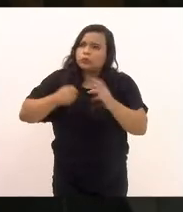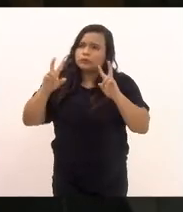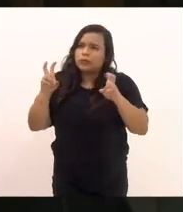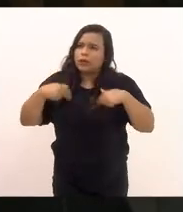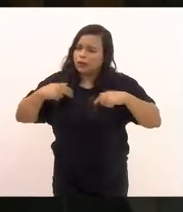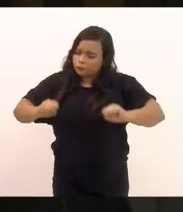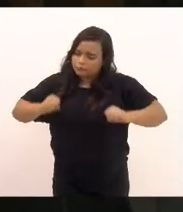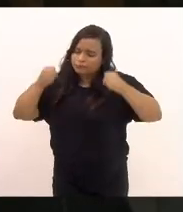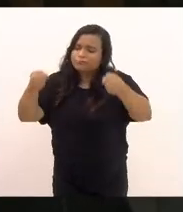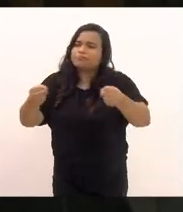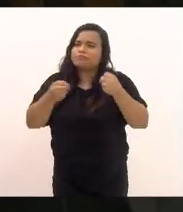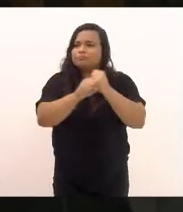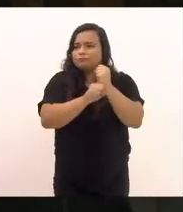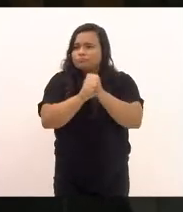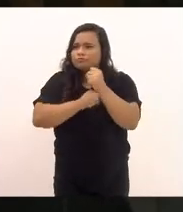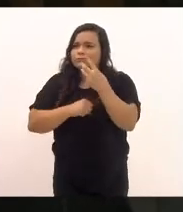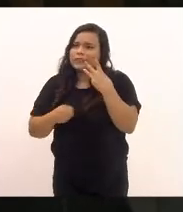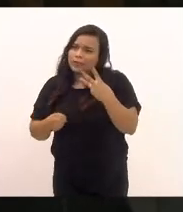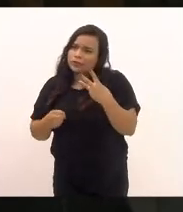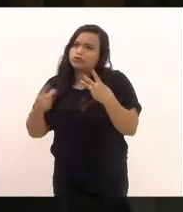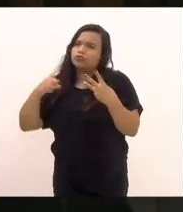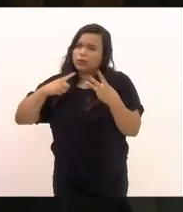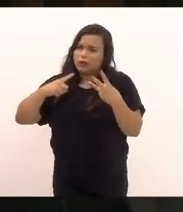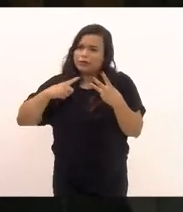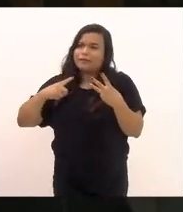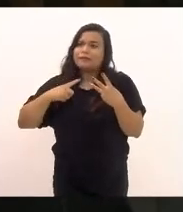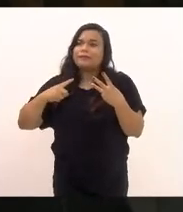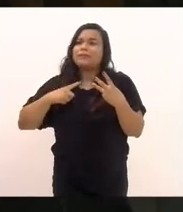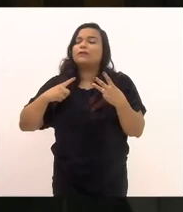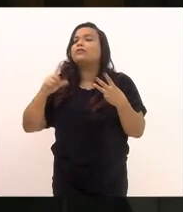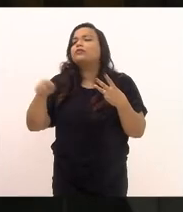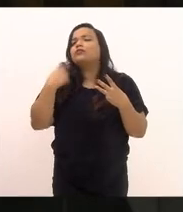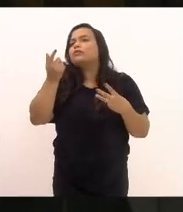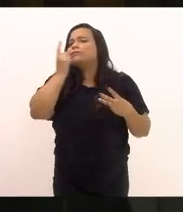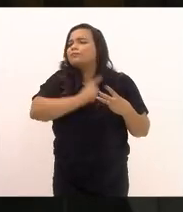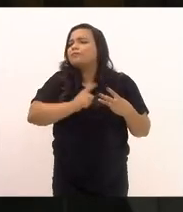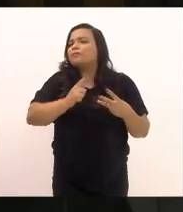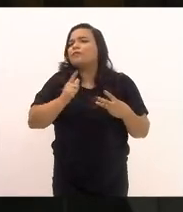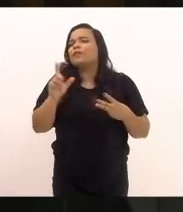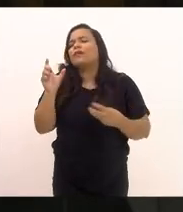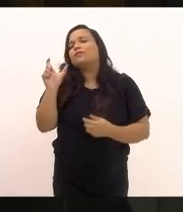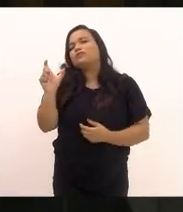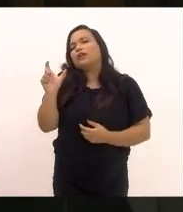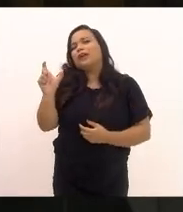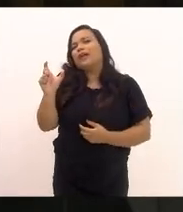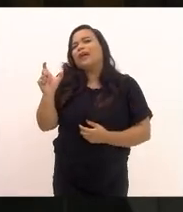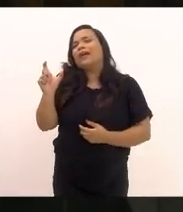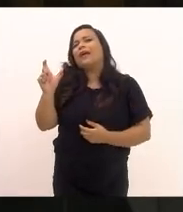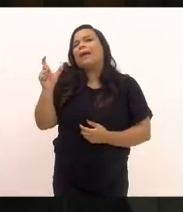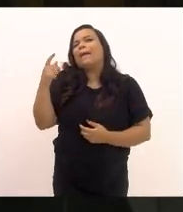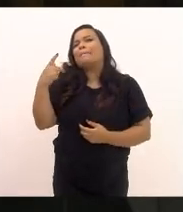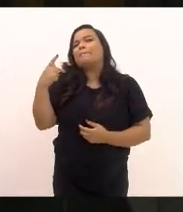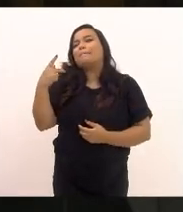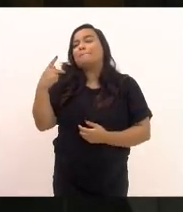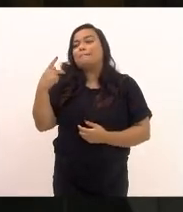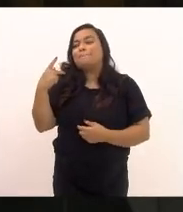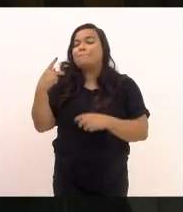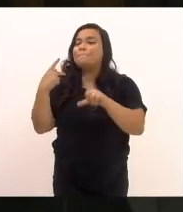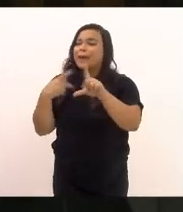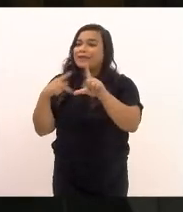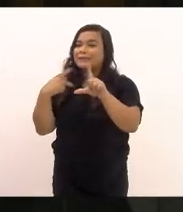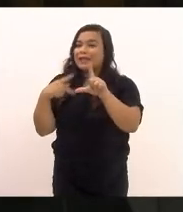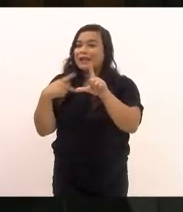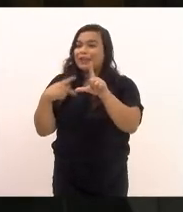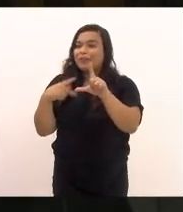empenhei muito ao longo dos últimos 3 anos para a gente consolidar o direito ao passe livre para todos os estudantes que